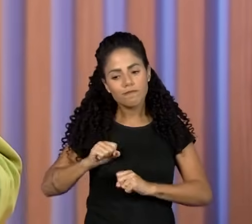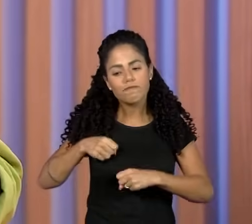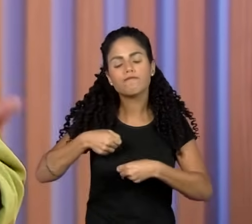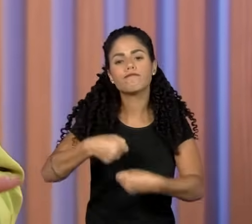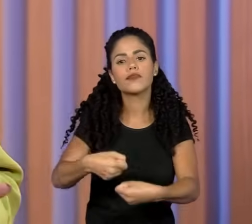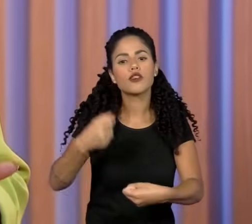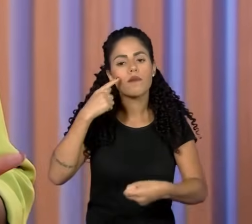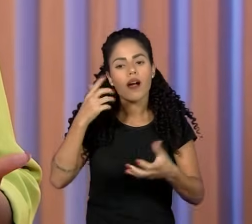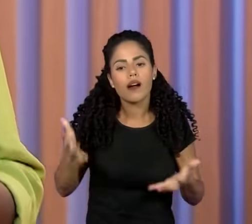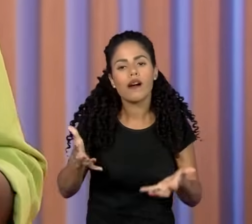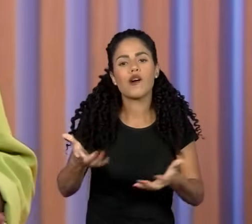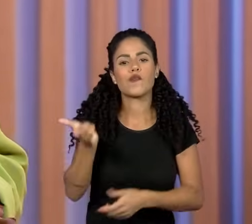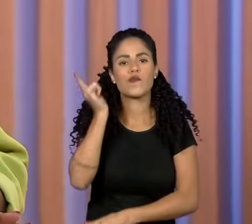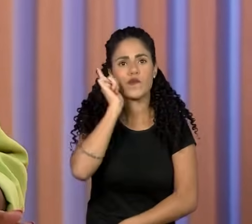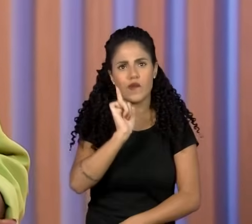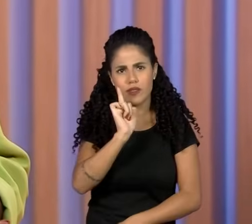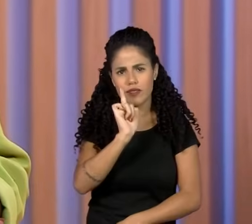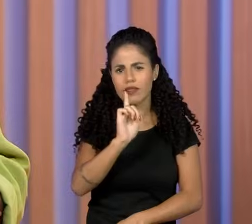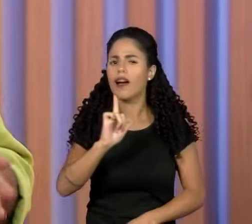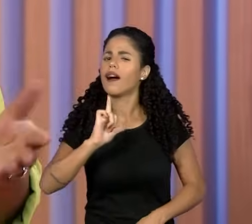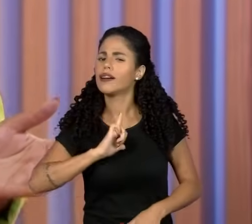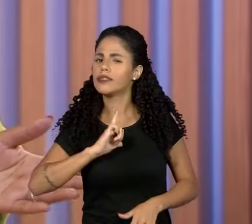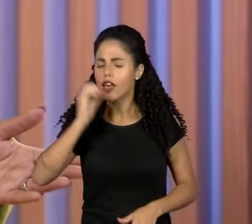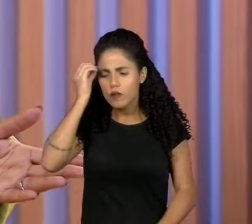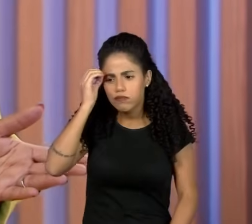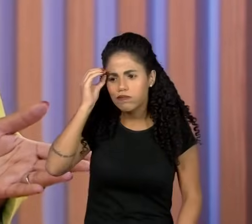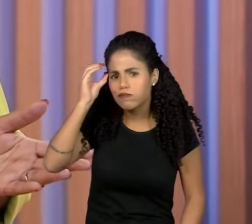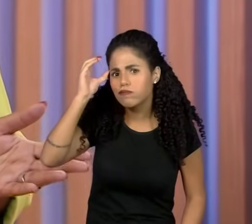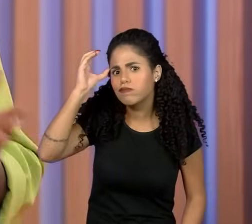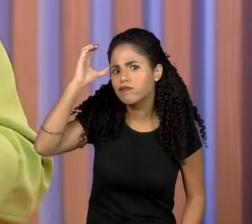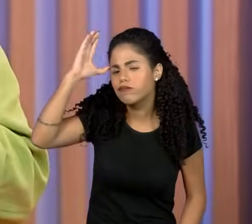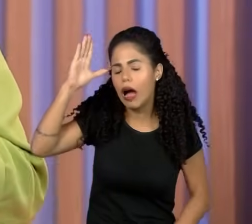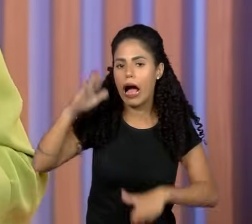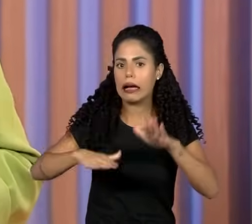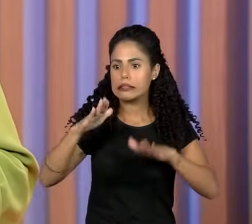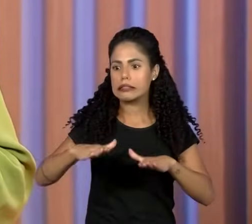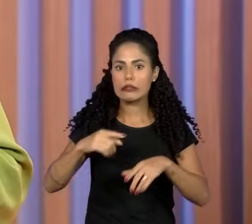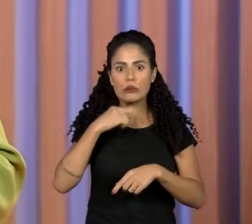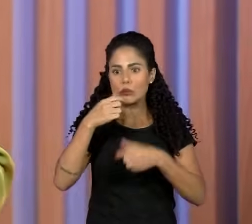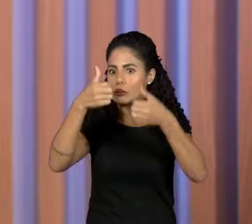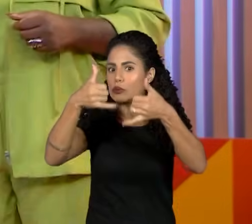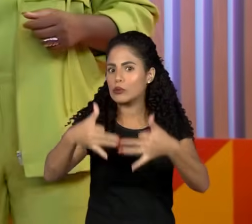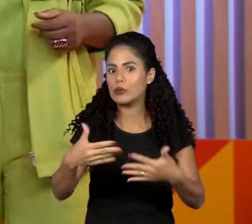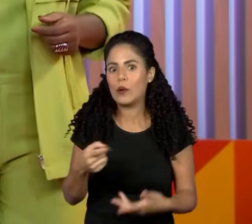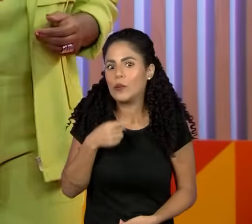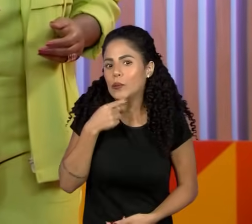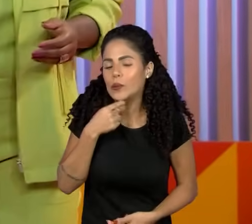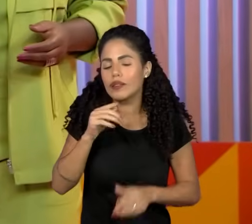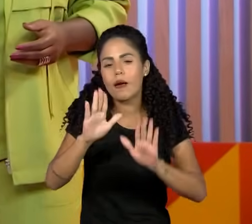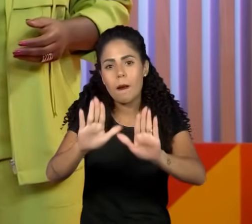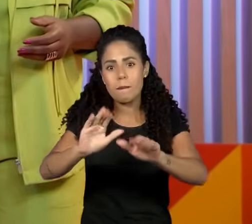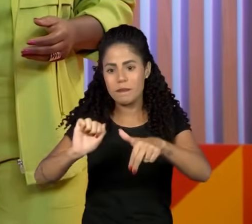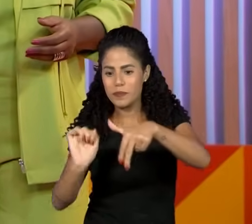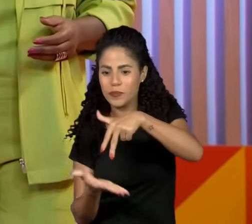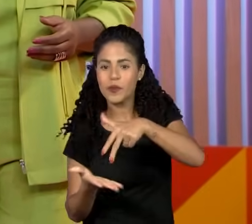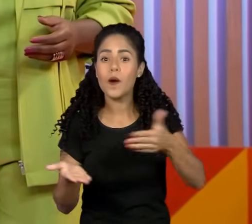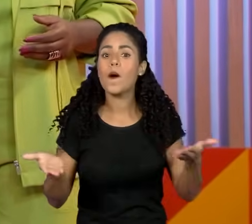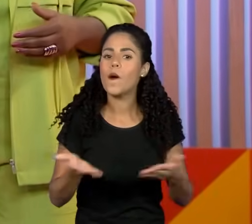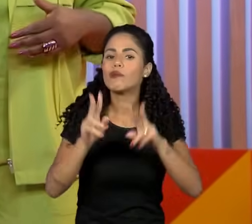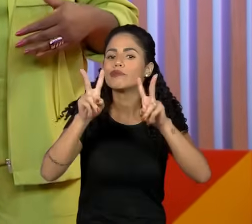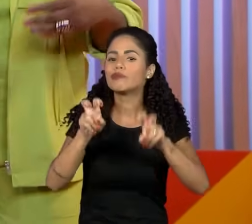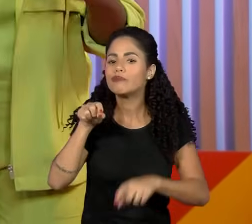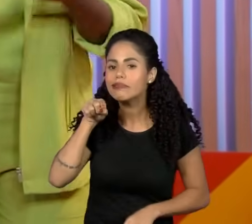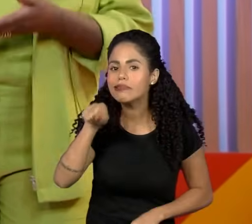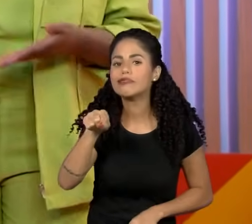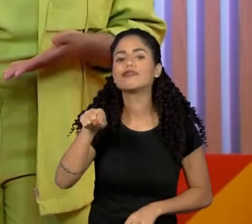poder atingi-lo. Existem conhecimentos que fogem aí à nossa explicação. E o Estação Livre quer falar